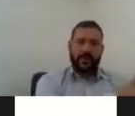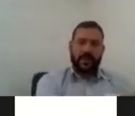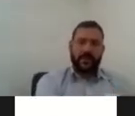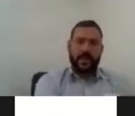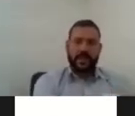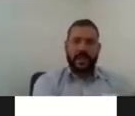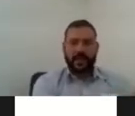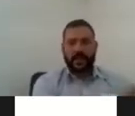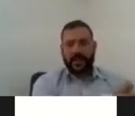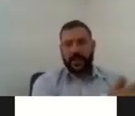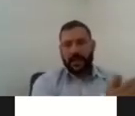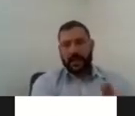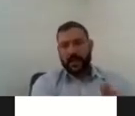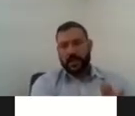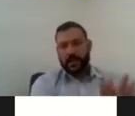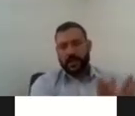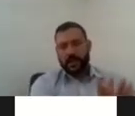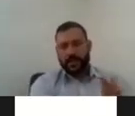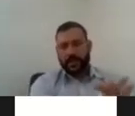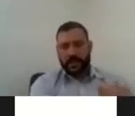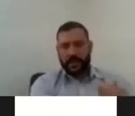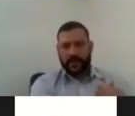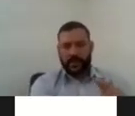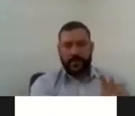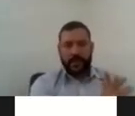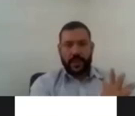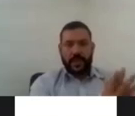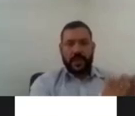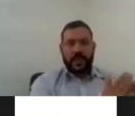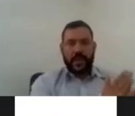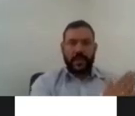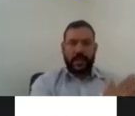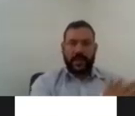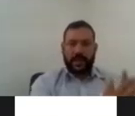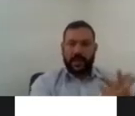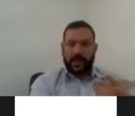Ewing mais frequente na primeira década e depois na segunda.